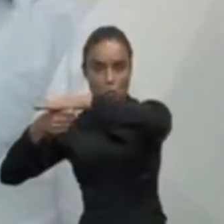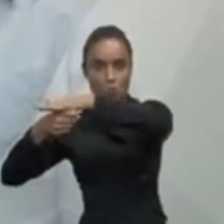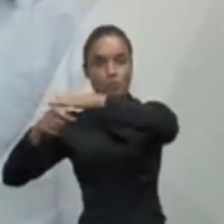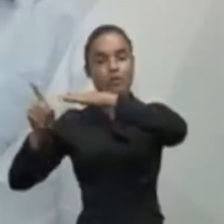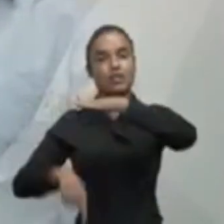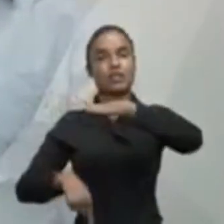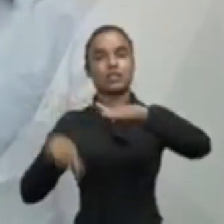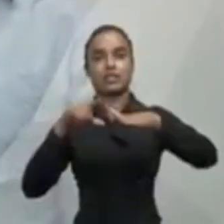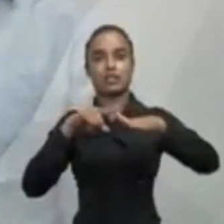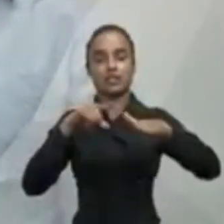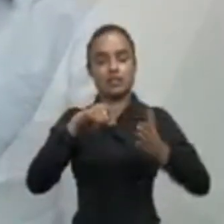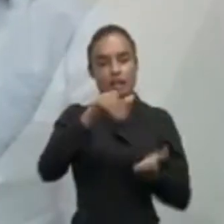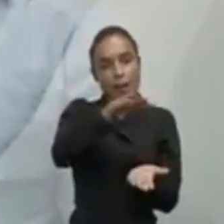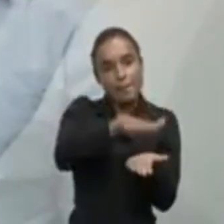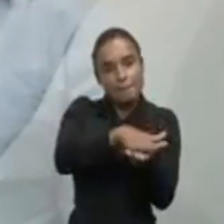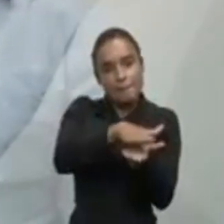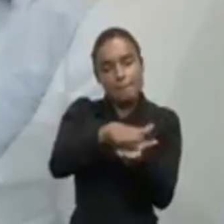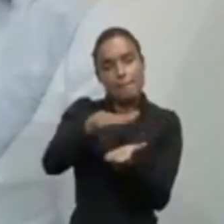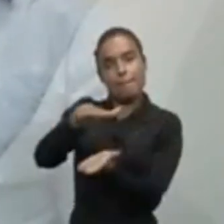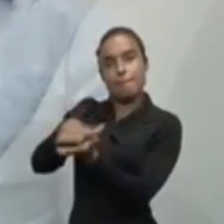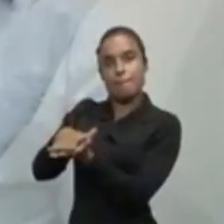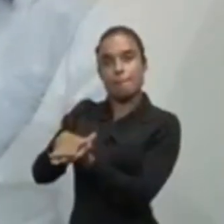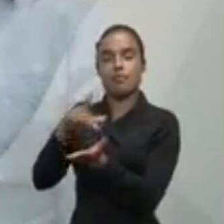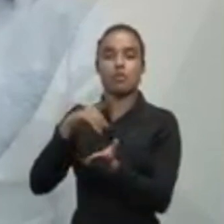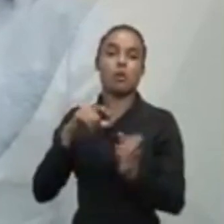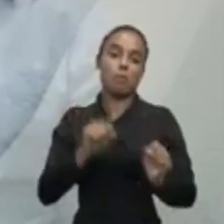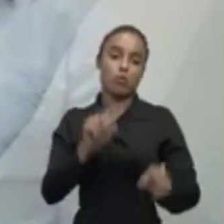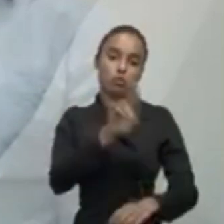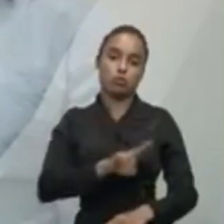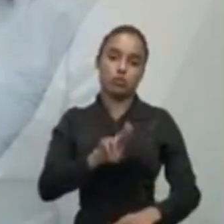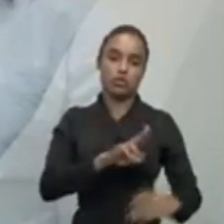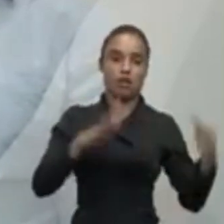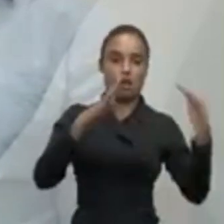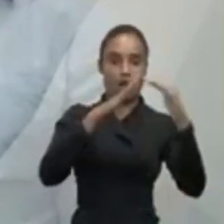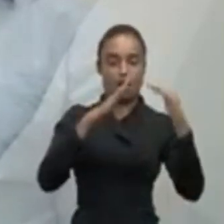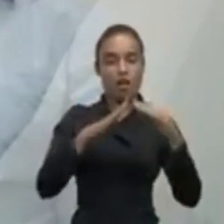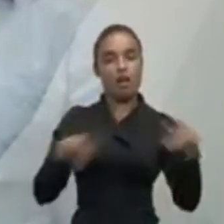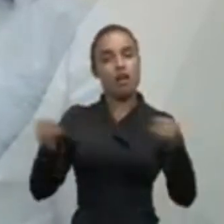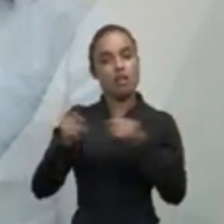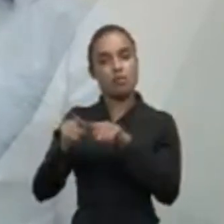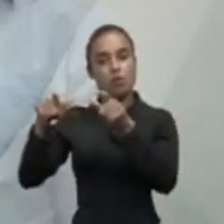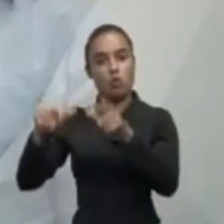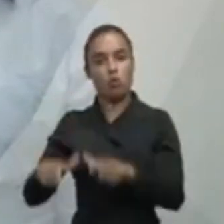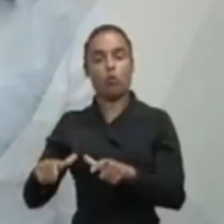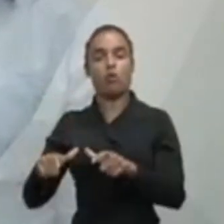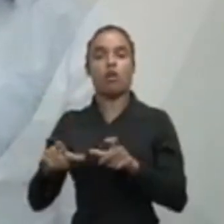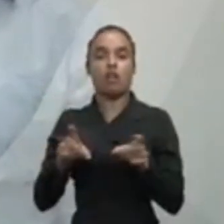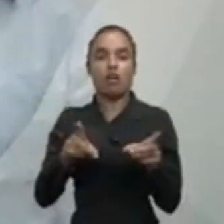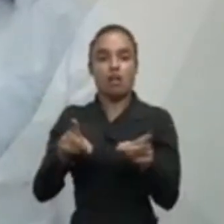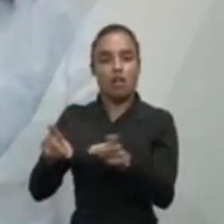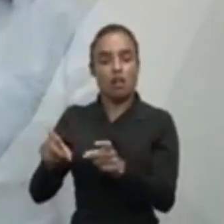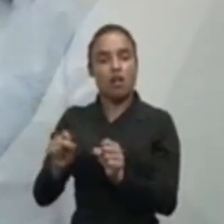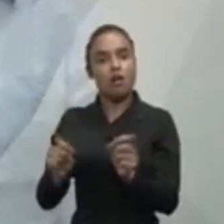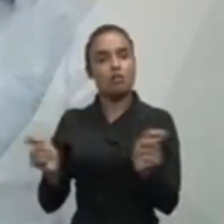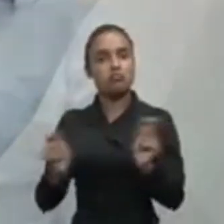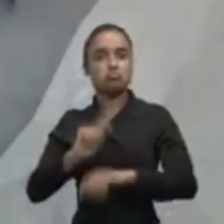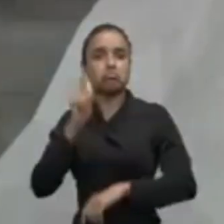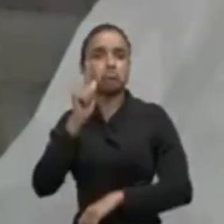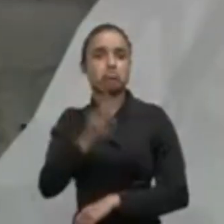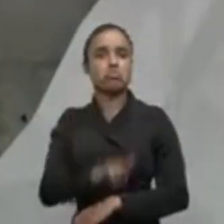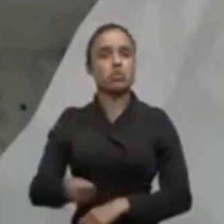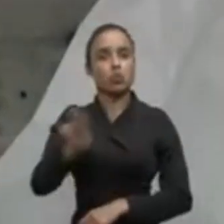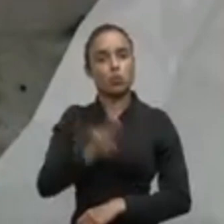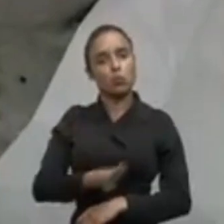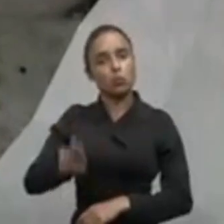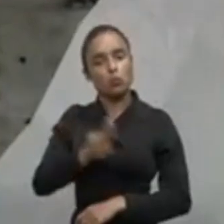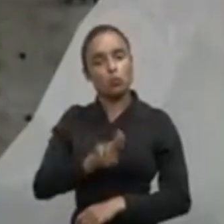e edificações tanto residenciais quanto comerciais. Então, sempre que eu tenho uma laje maciça, eu tenho essa possibilidade de utilizar